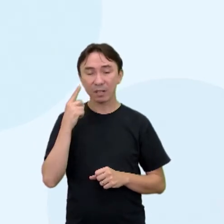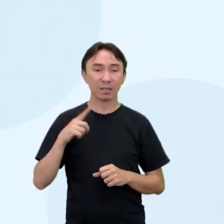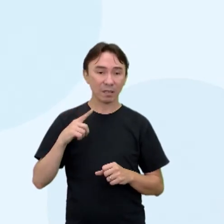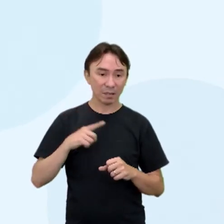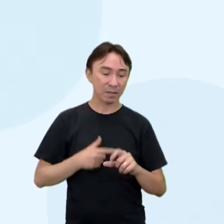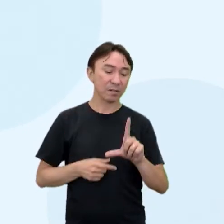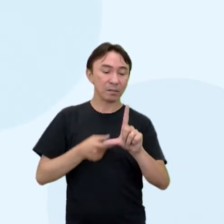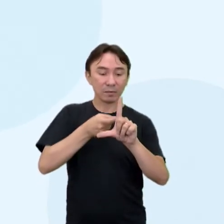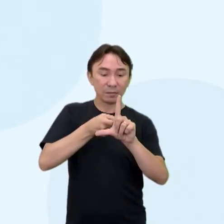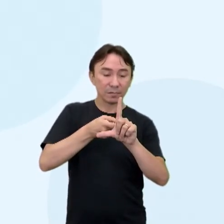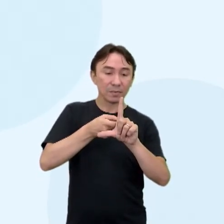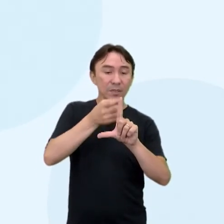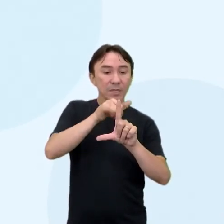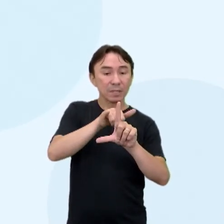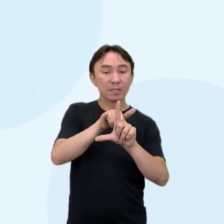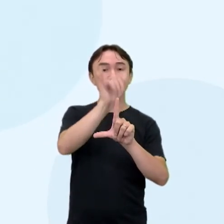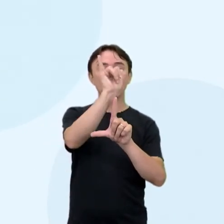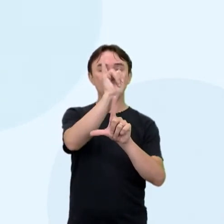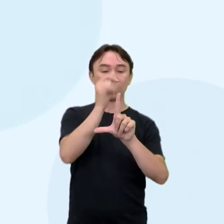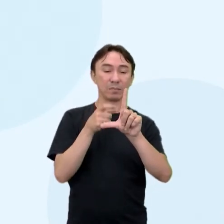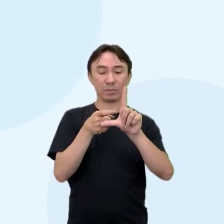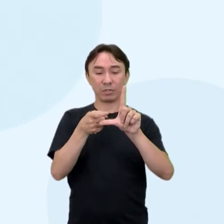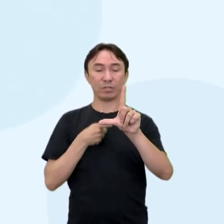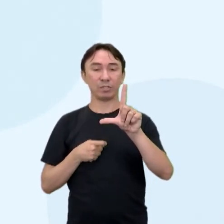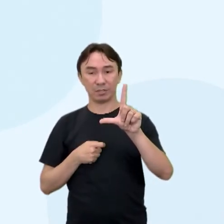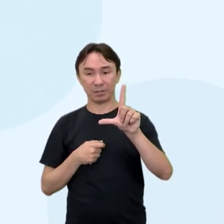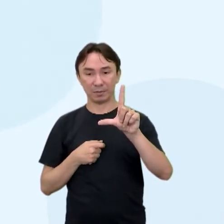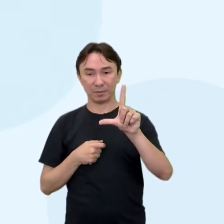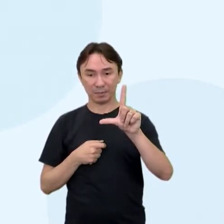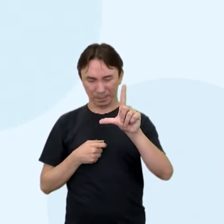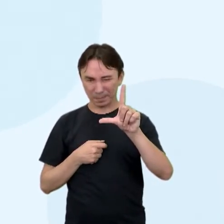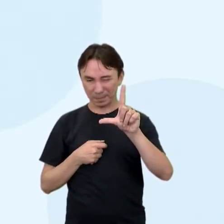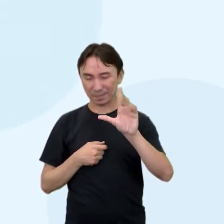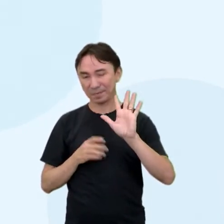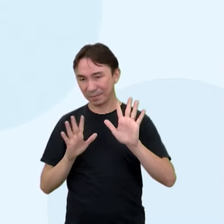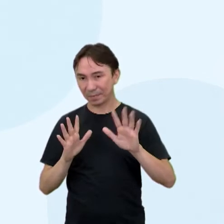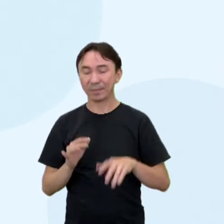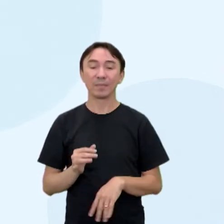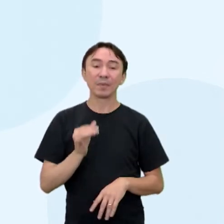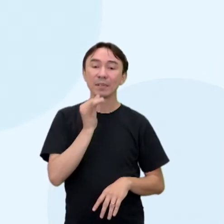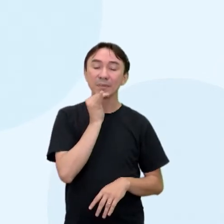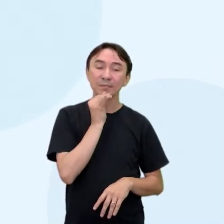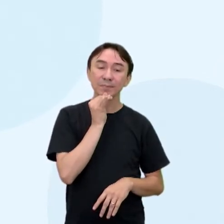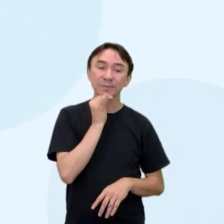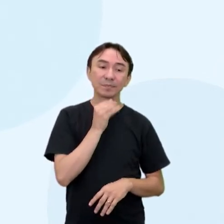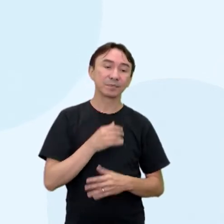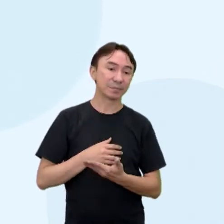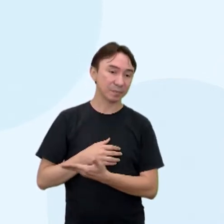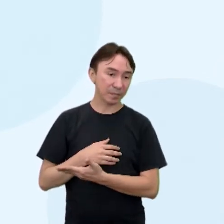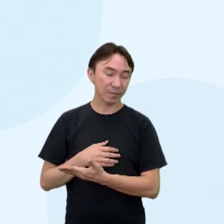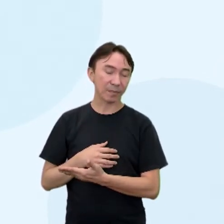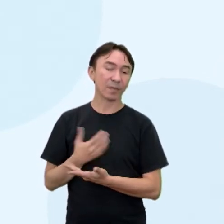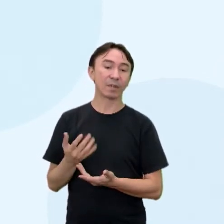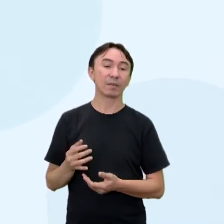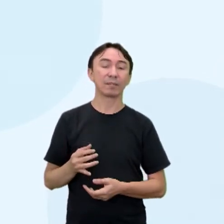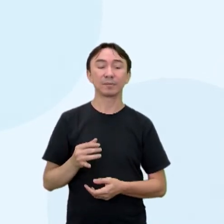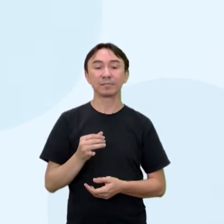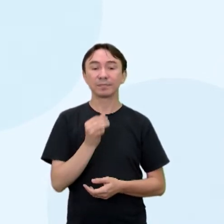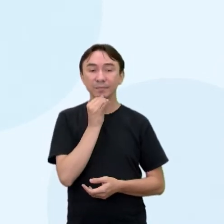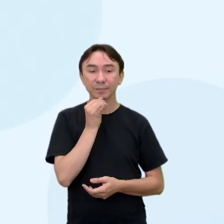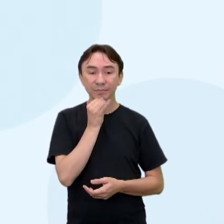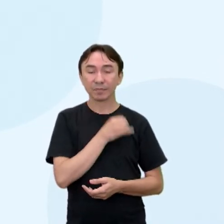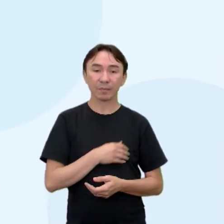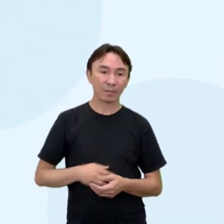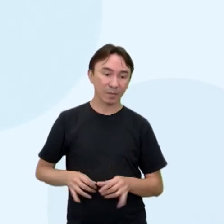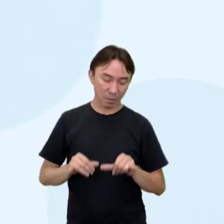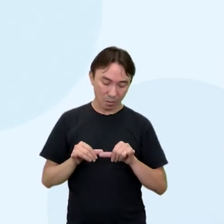relação de dependência aí entre duas variáveis, tá ok? Então, por exemplo, a variação dos gastos mensais em compras no